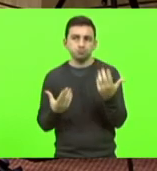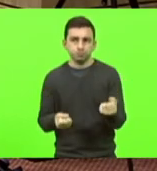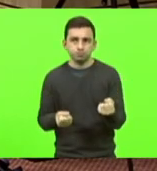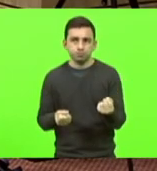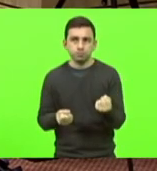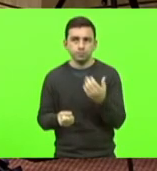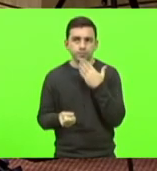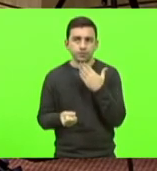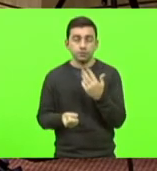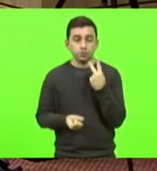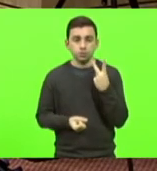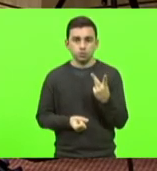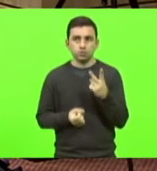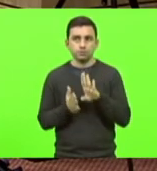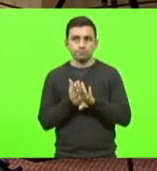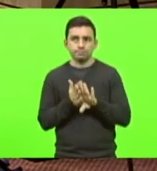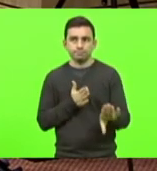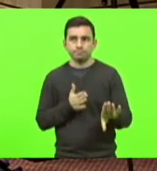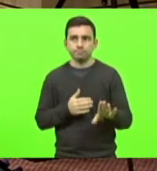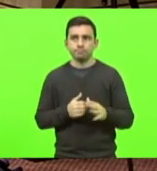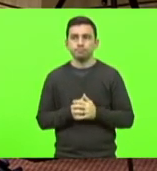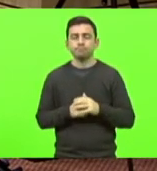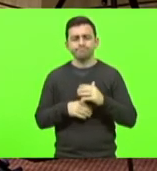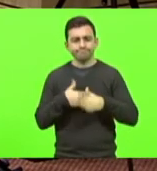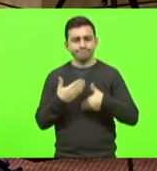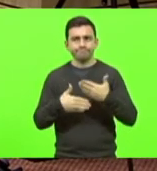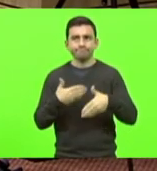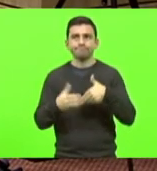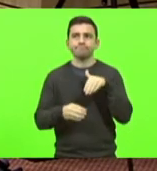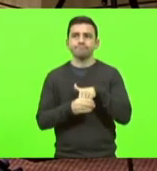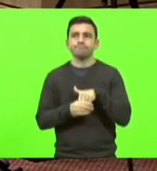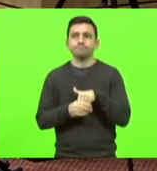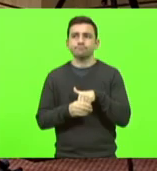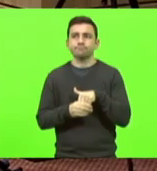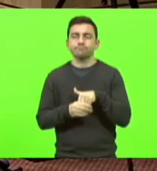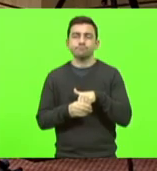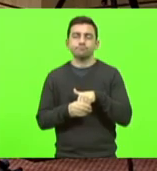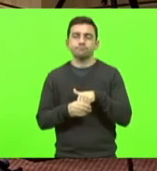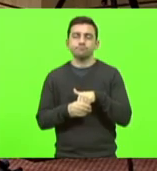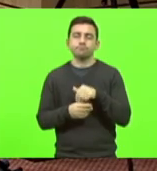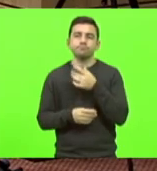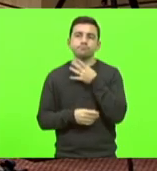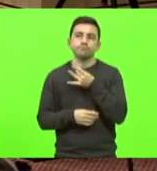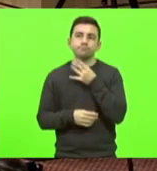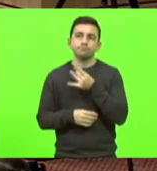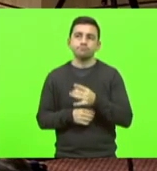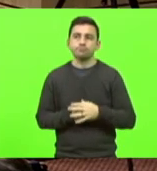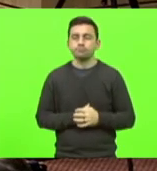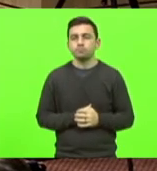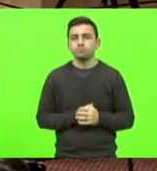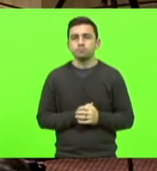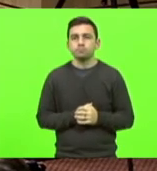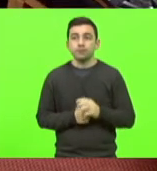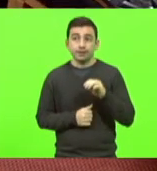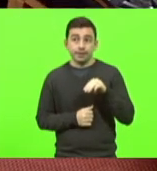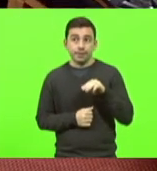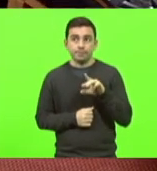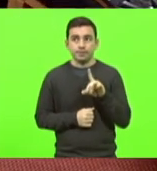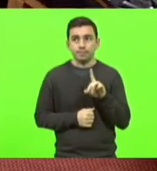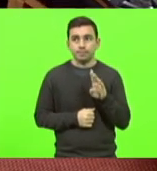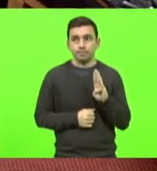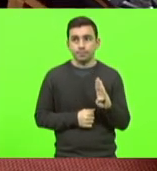requerimento que em volta dois rejeito o requerimento para encaminhamento de volta com a palavra Deputado Valdir cobalchini bancada PMDB volto